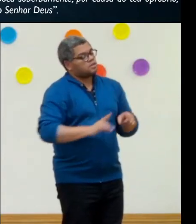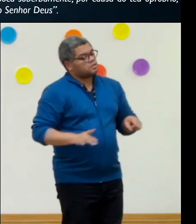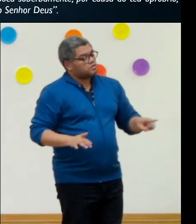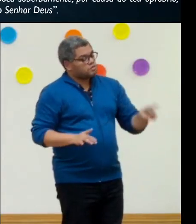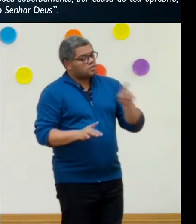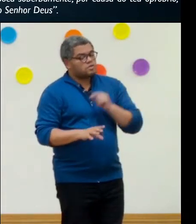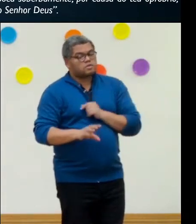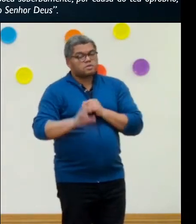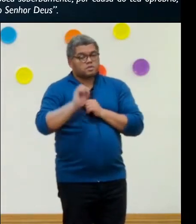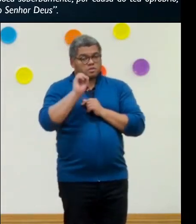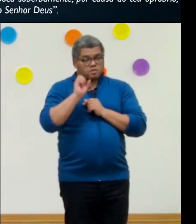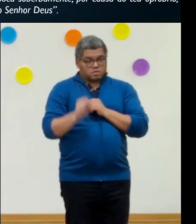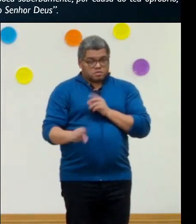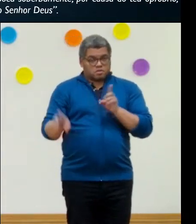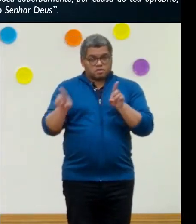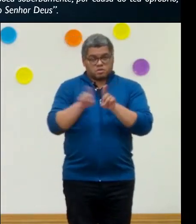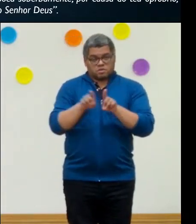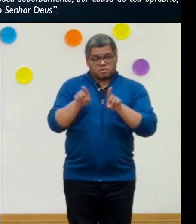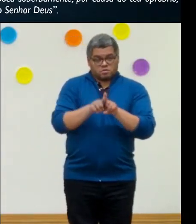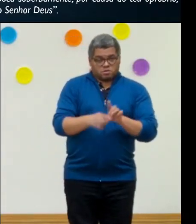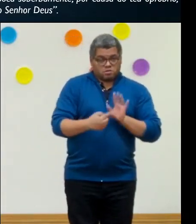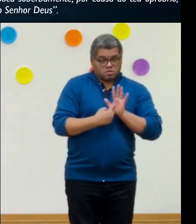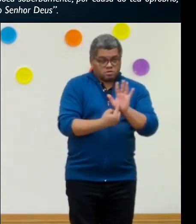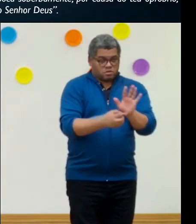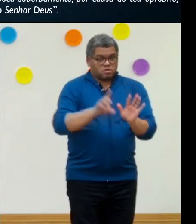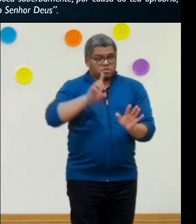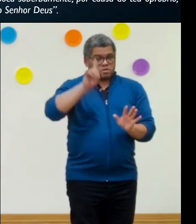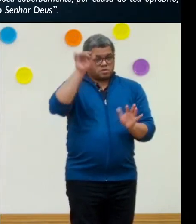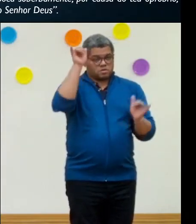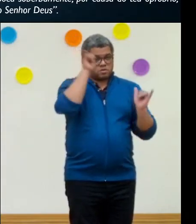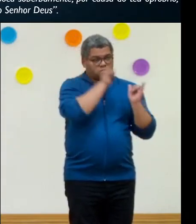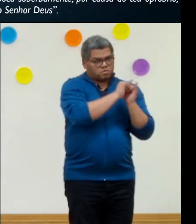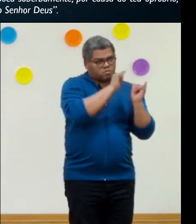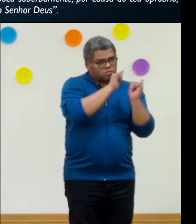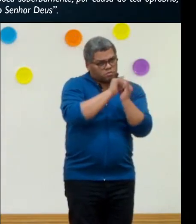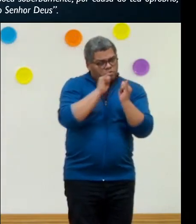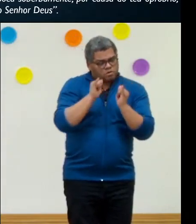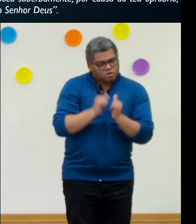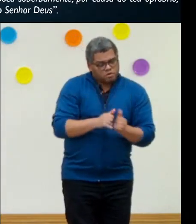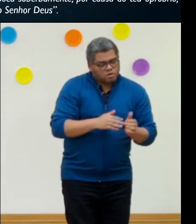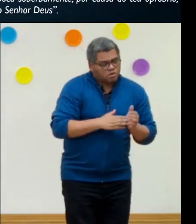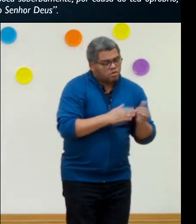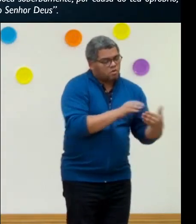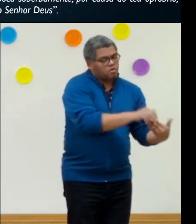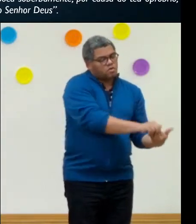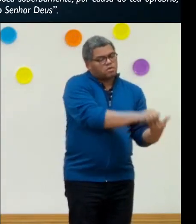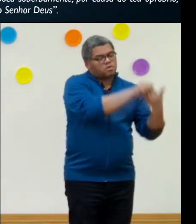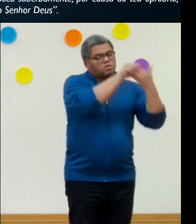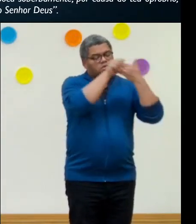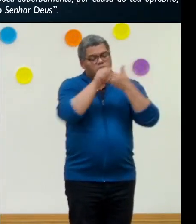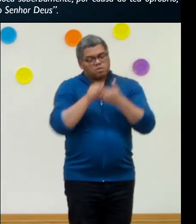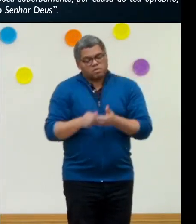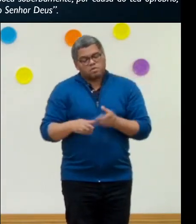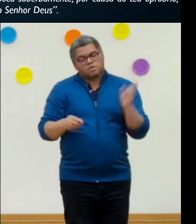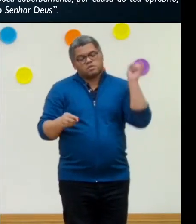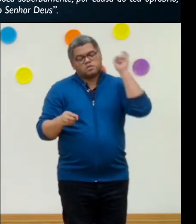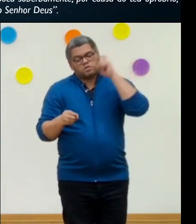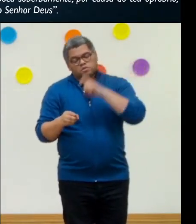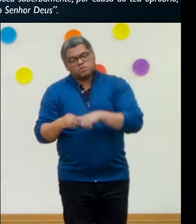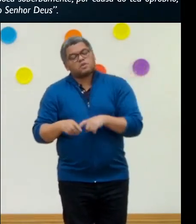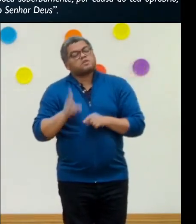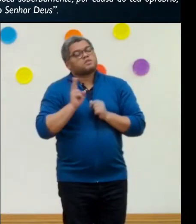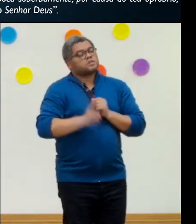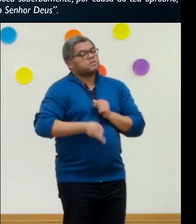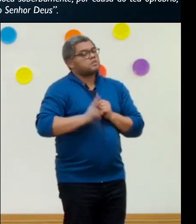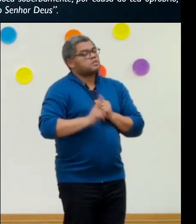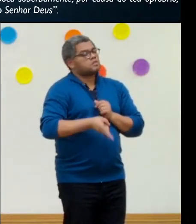Oséias mostra isso, que Deus perdoa o adultério espiritual do seu povo, conduzindo de volta. Pessoal, há sempre perdão, há sempre